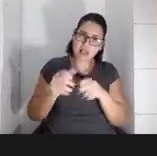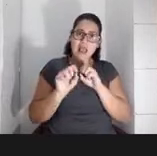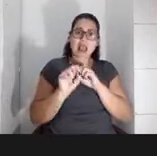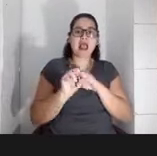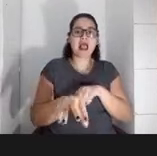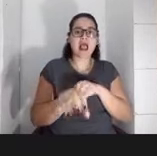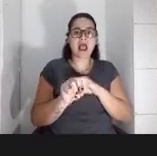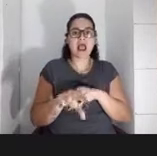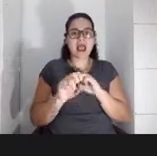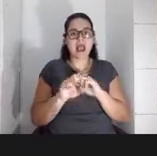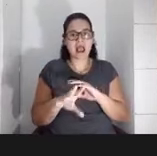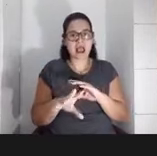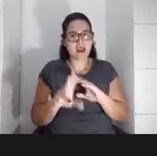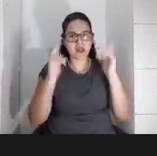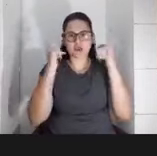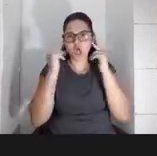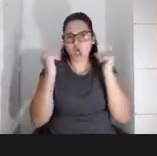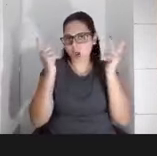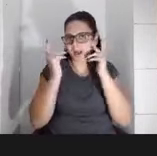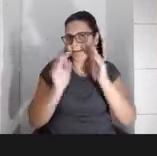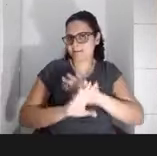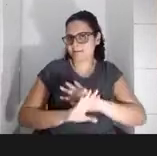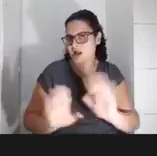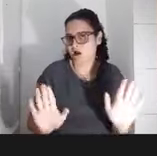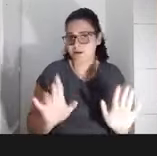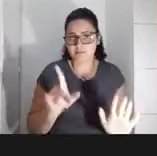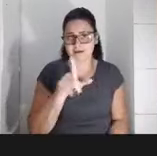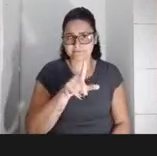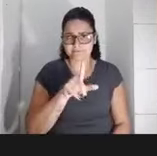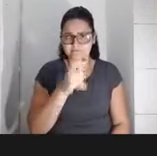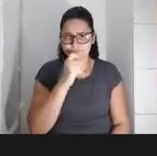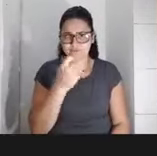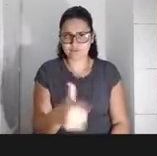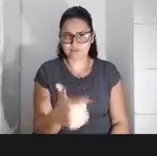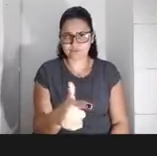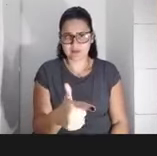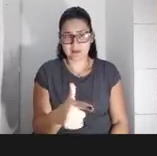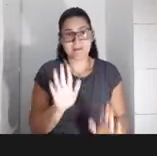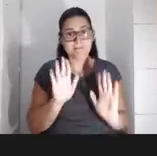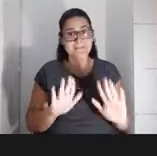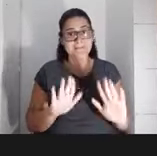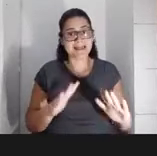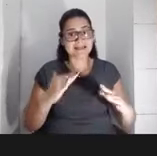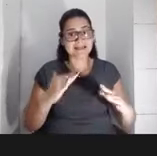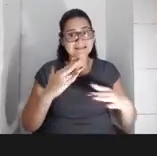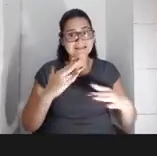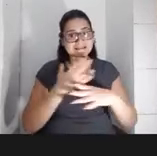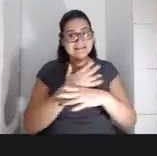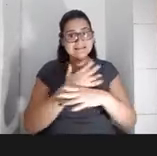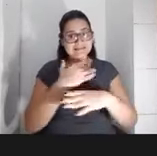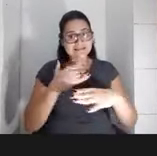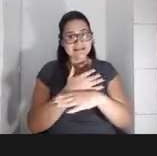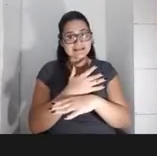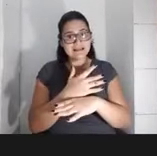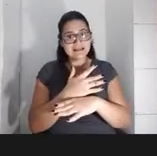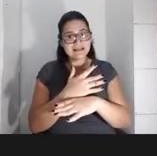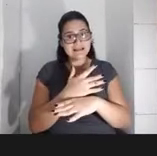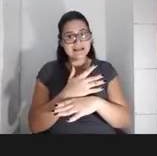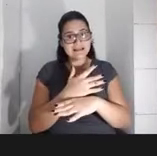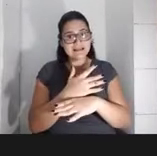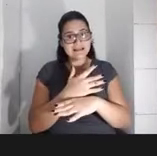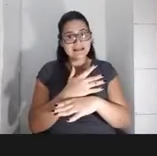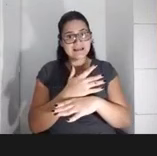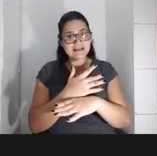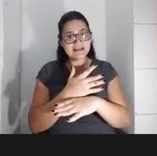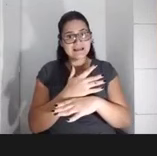tudo estivesse normal e não está. Veja bem, a minha cidade é uma cidade com 500 mil habitantes e nós já temos